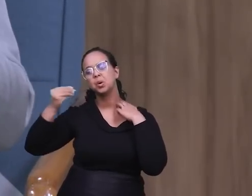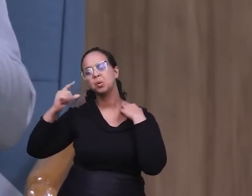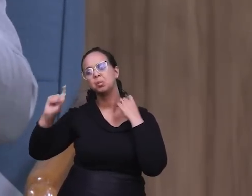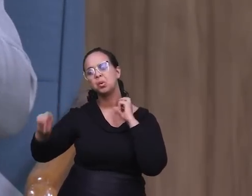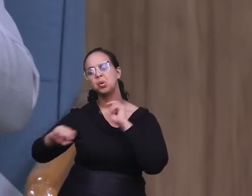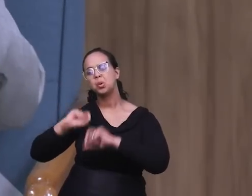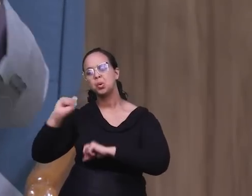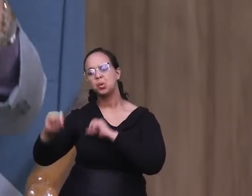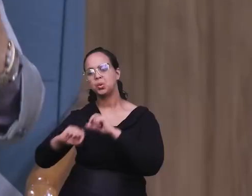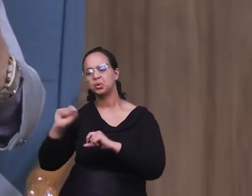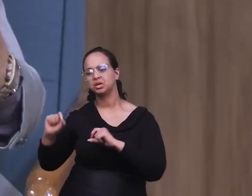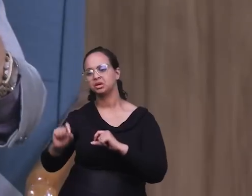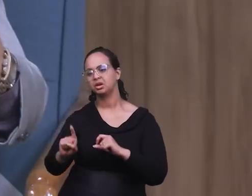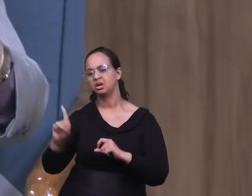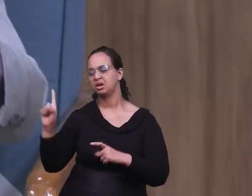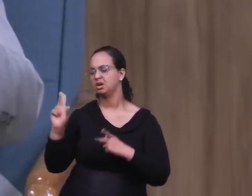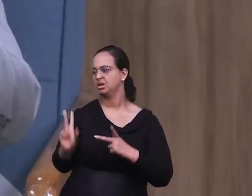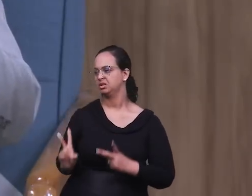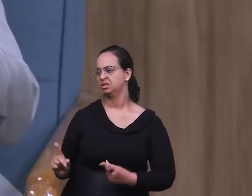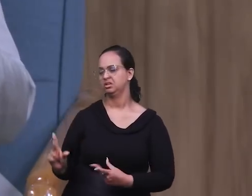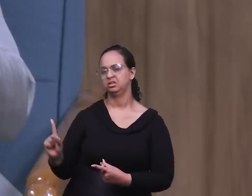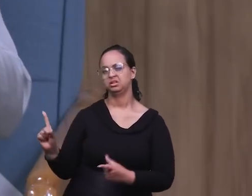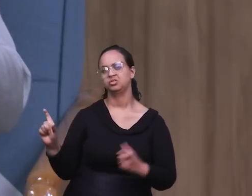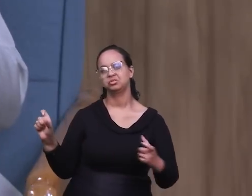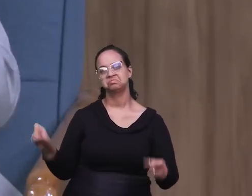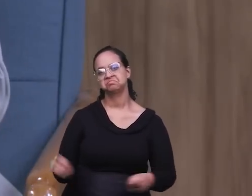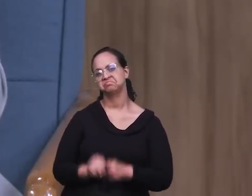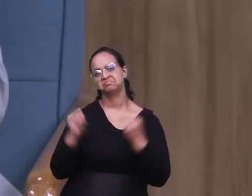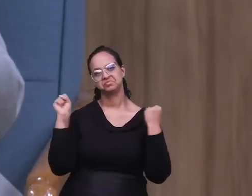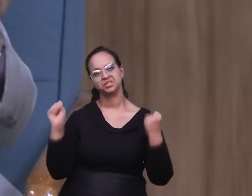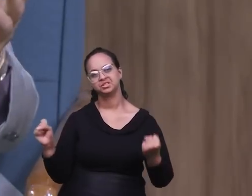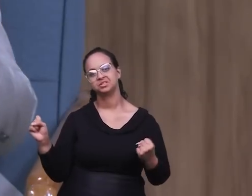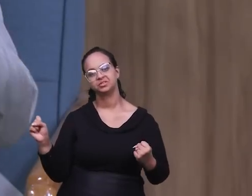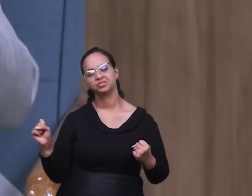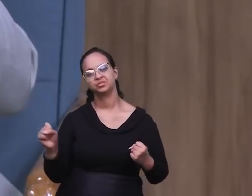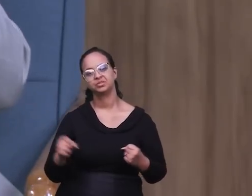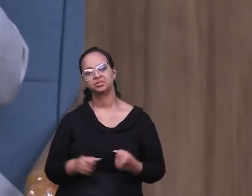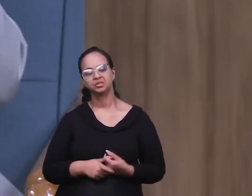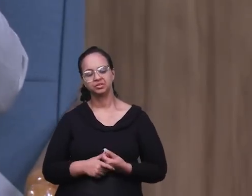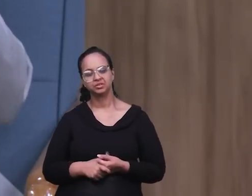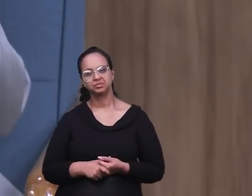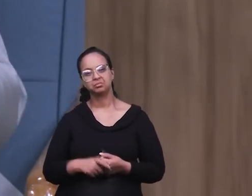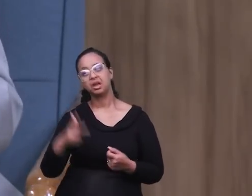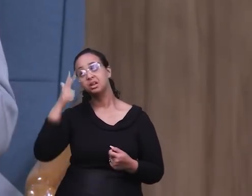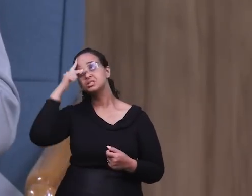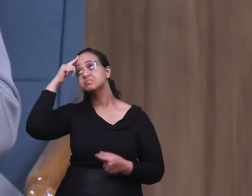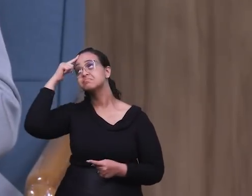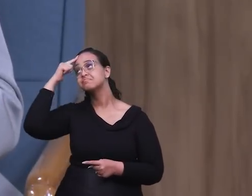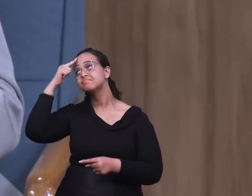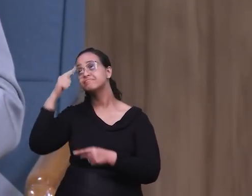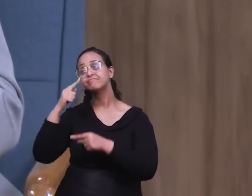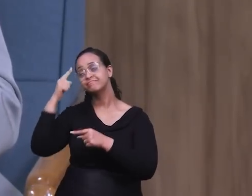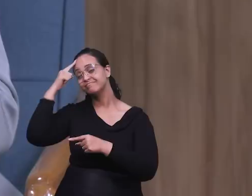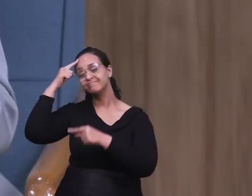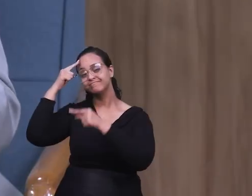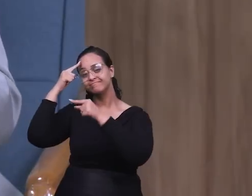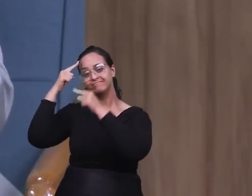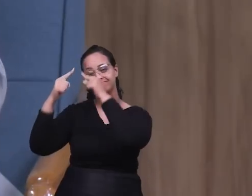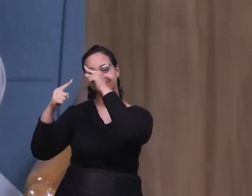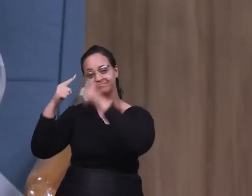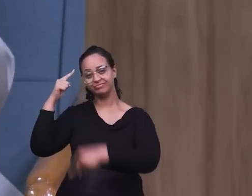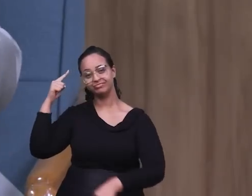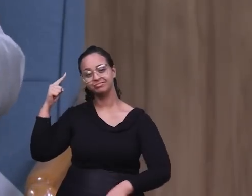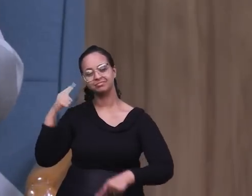acerca do que é a eternidade. E a Bíblia diz que isso é impossível, a gente pensa de acordo com as nossas... Mas assim,